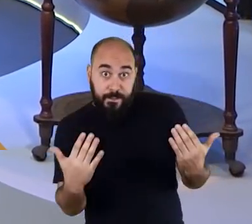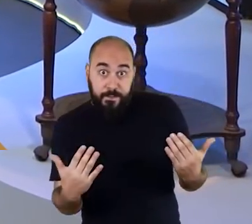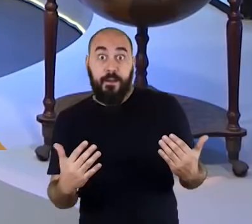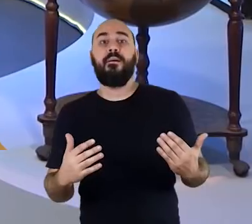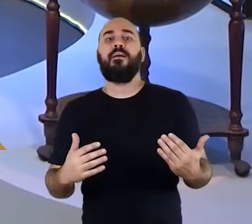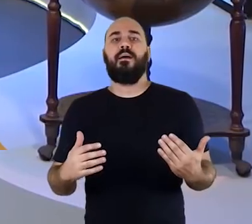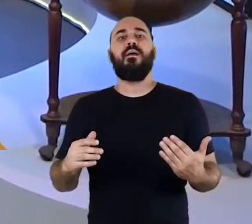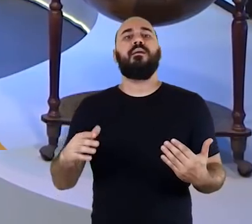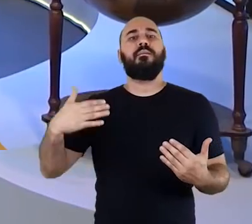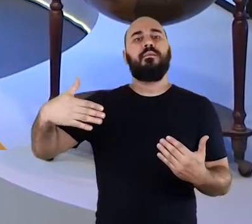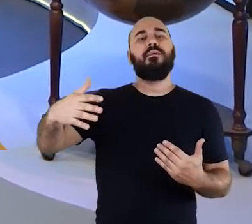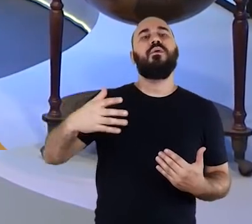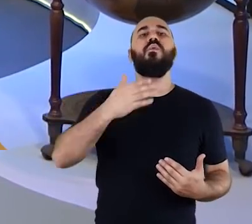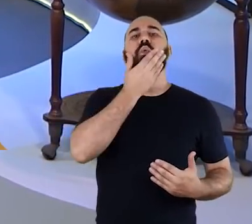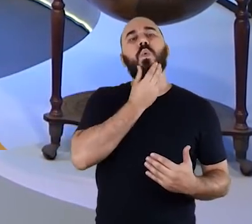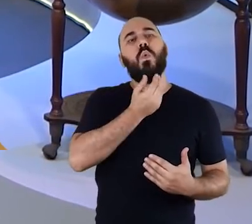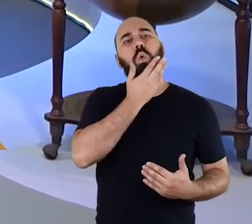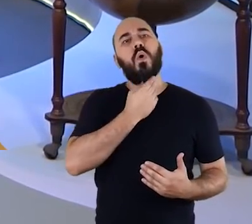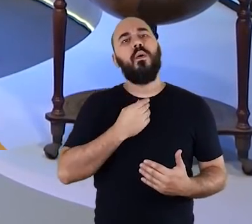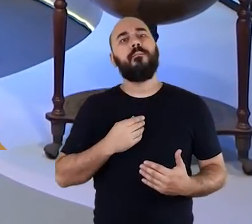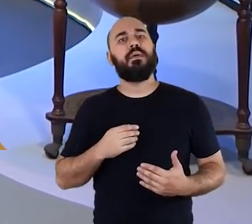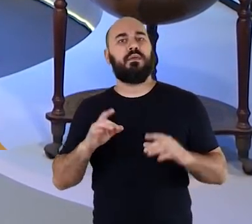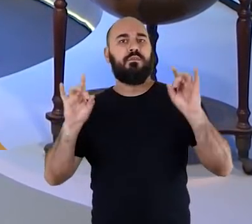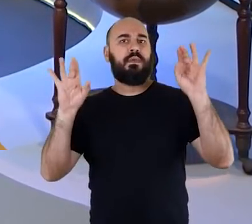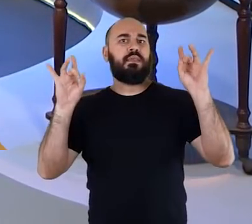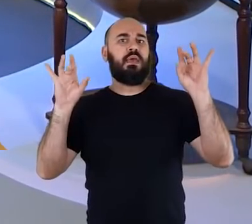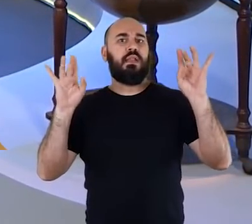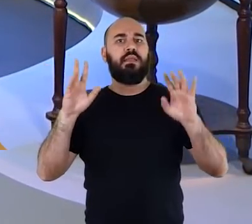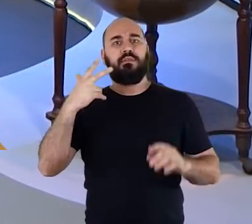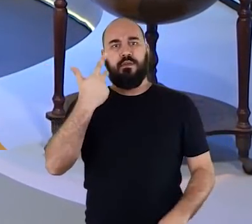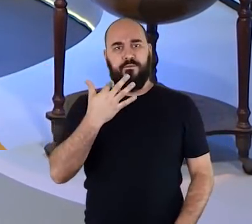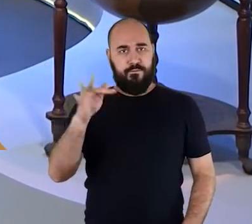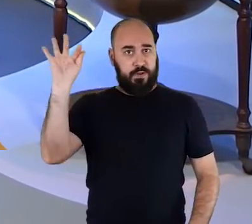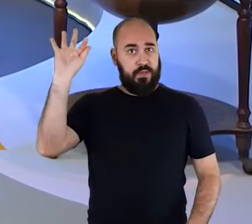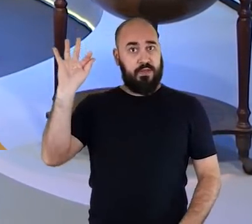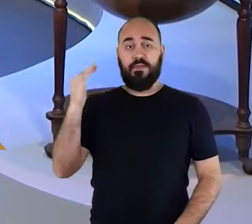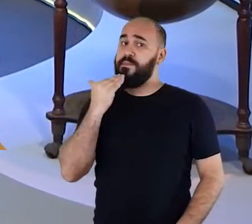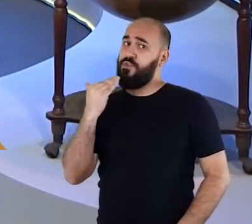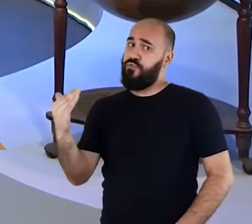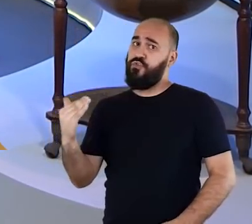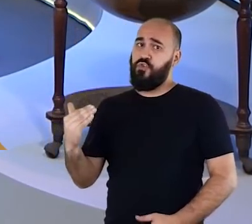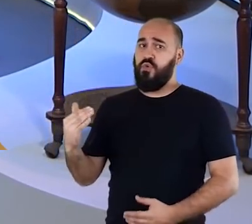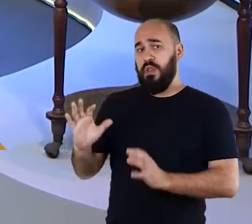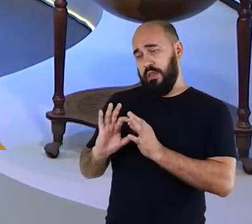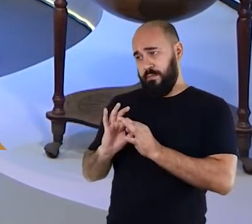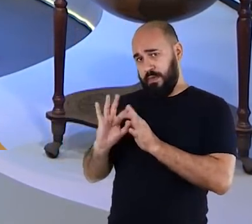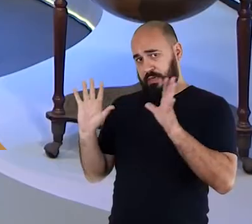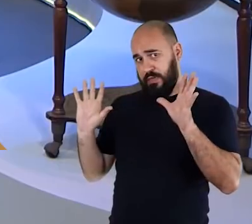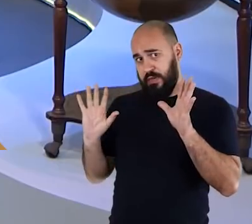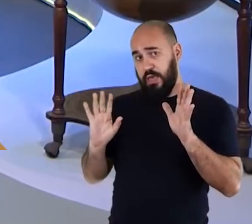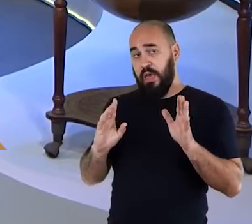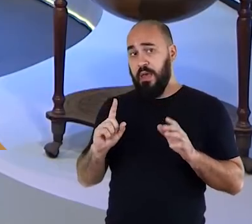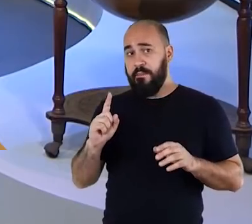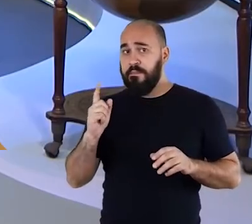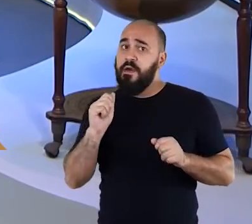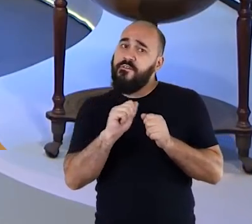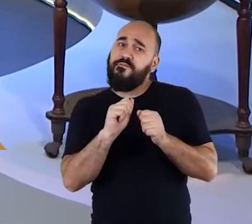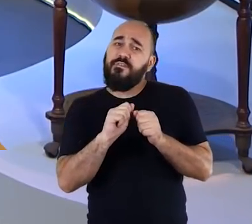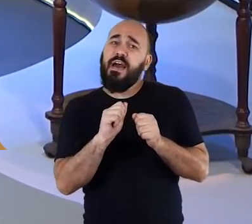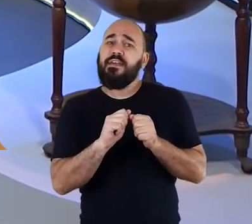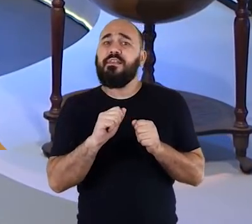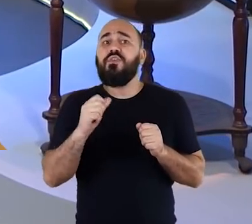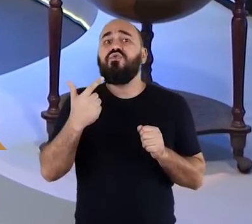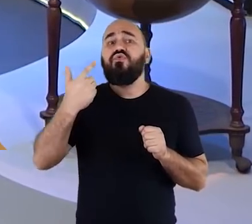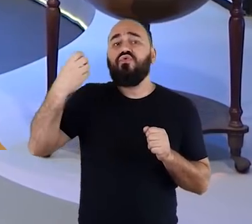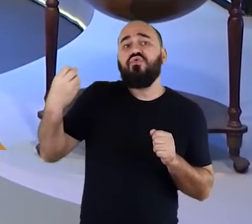francês André Lemaire solicitou a autorização dos curadores do museu para realizar uma nova